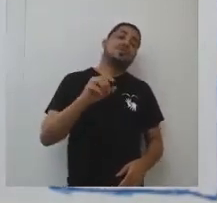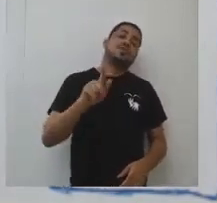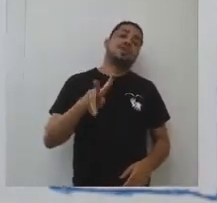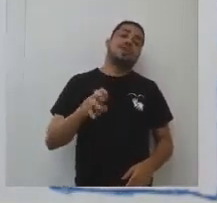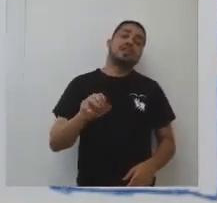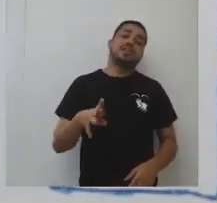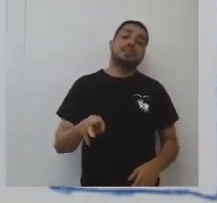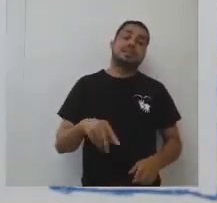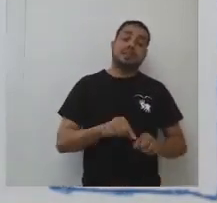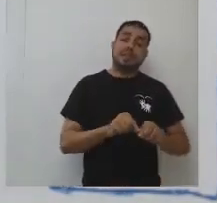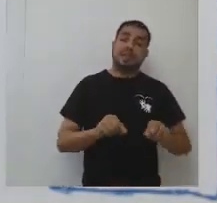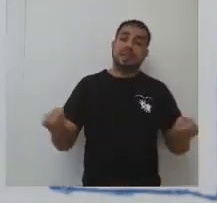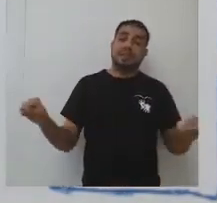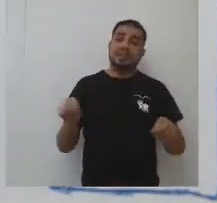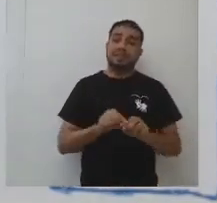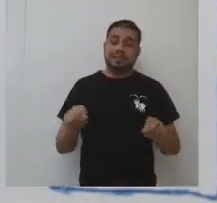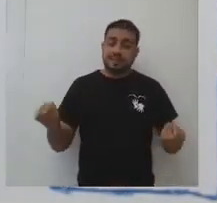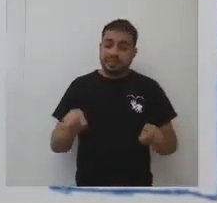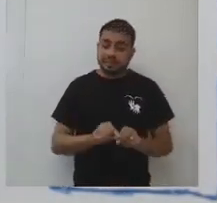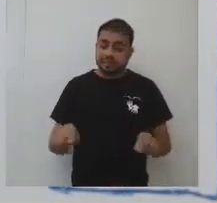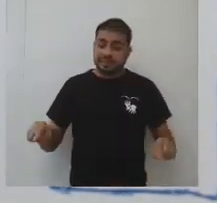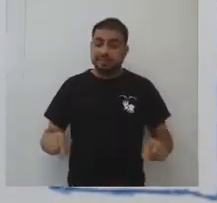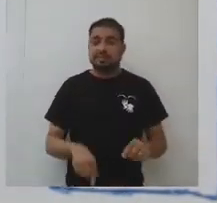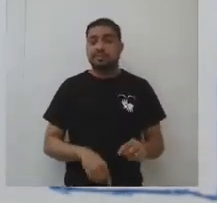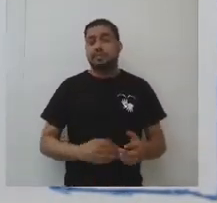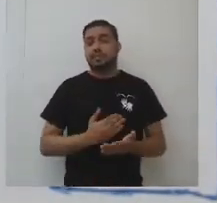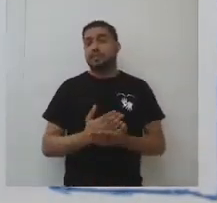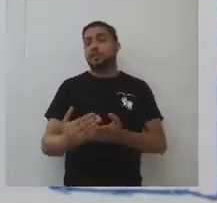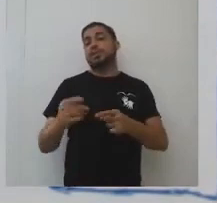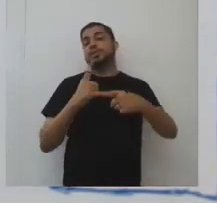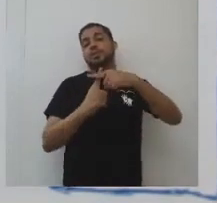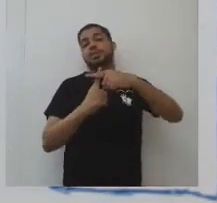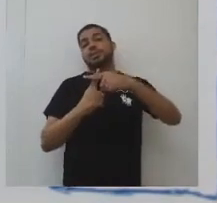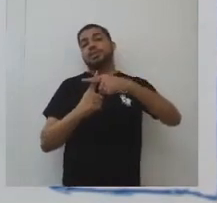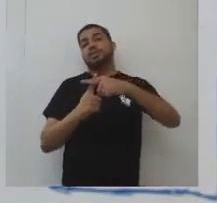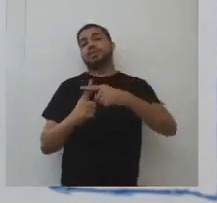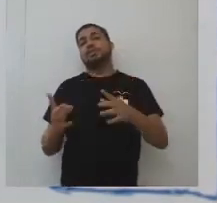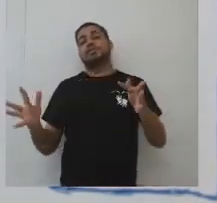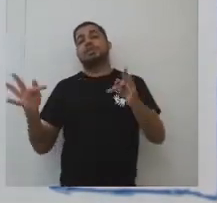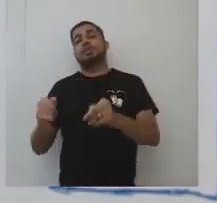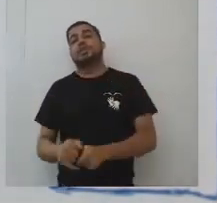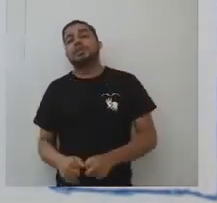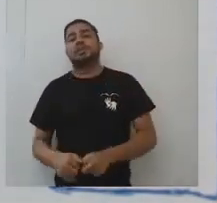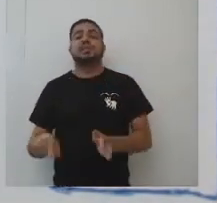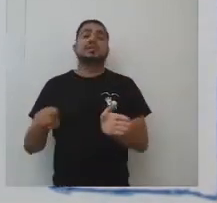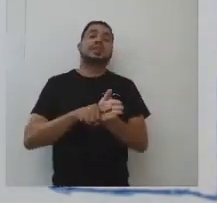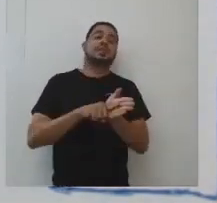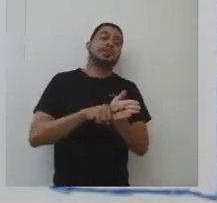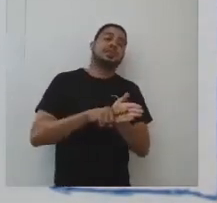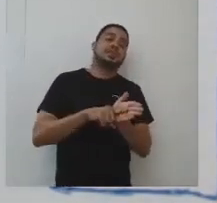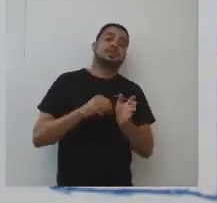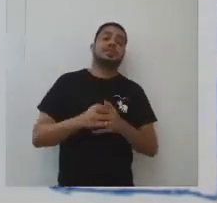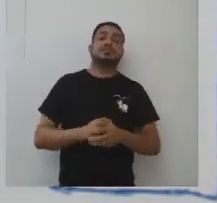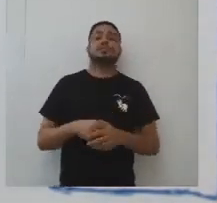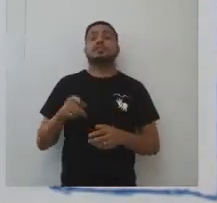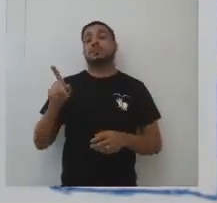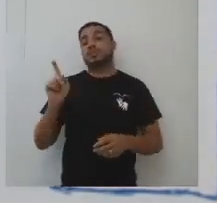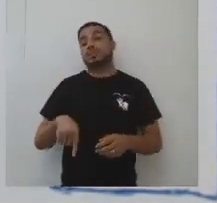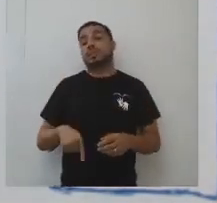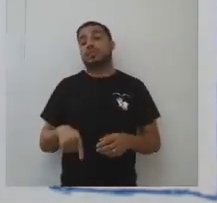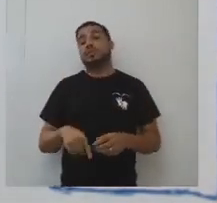elétrico nascem nas positivas e morrem nas negativas. Isso aqui é